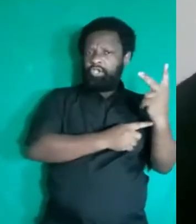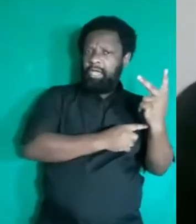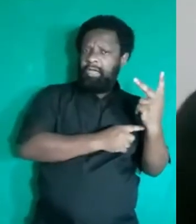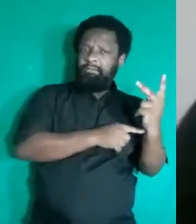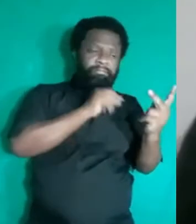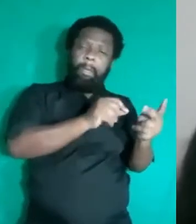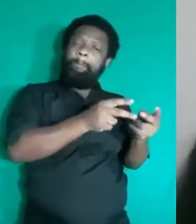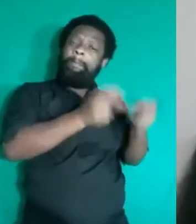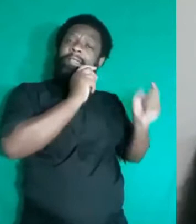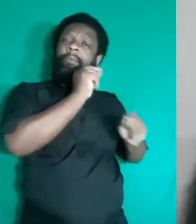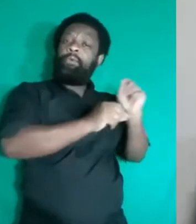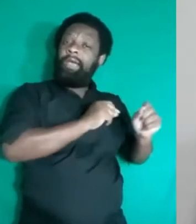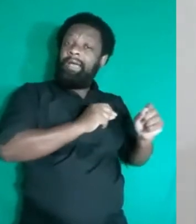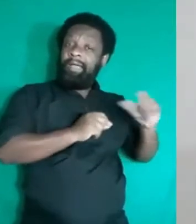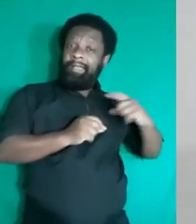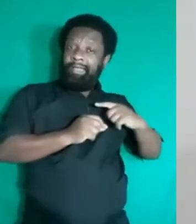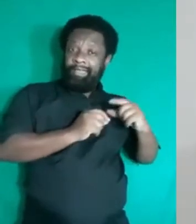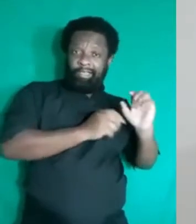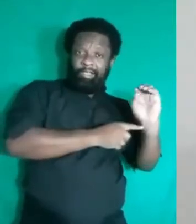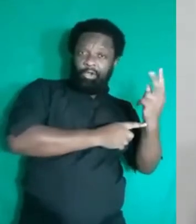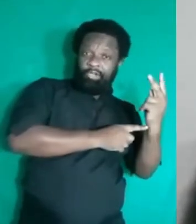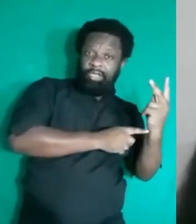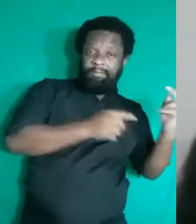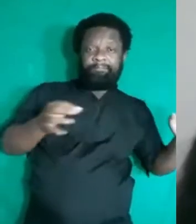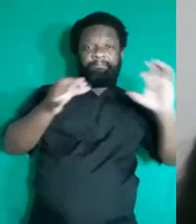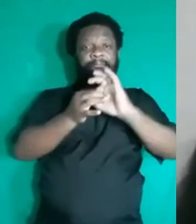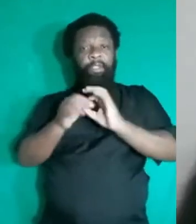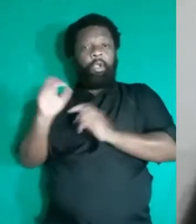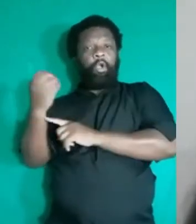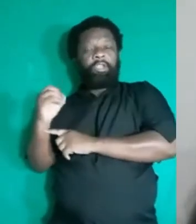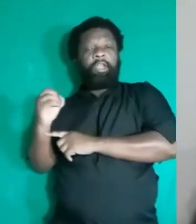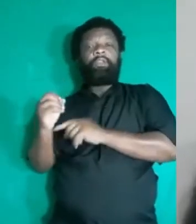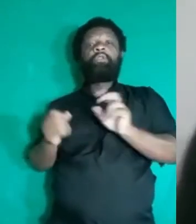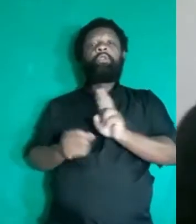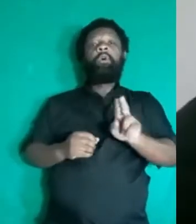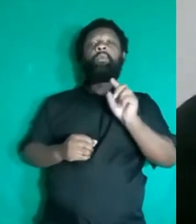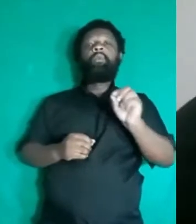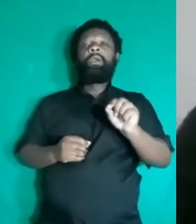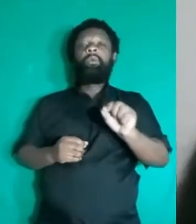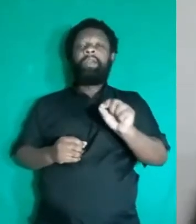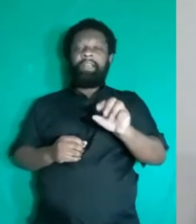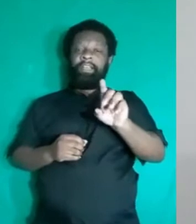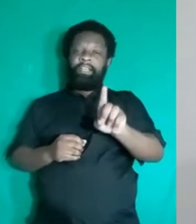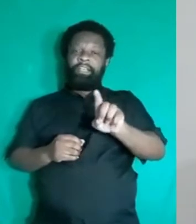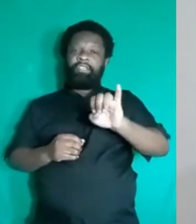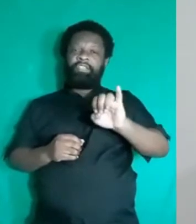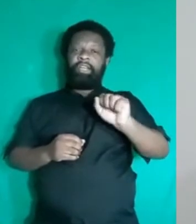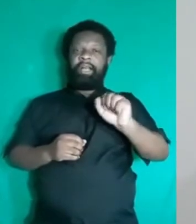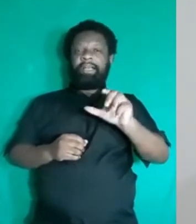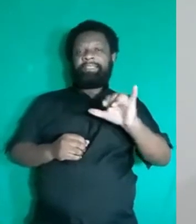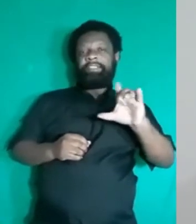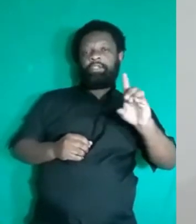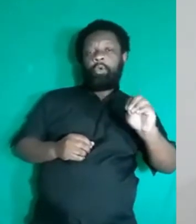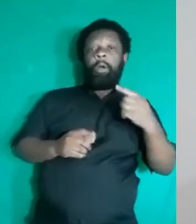conseguem observar em relação aos hidrogênios? Você tem um hidrogênio aqui ligado ao oxigênio e outro hidrogênio ligado ao oxigênio. Portanto, ele